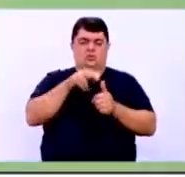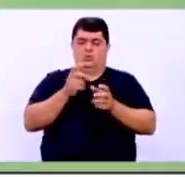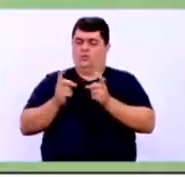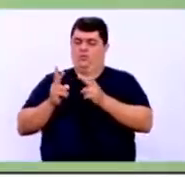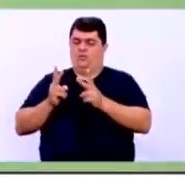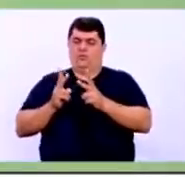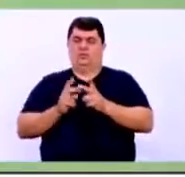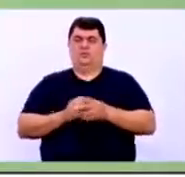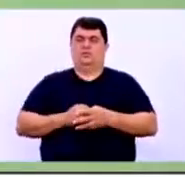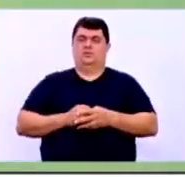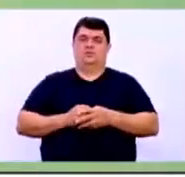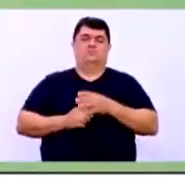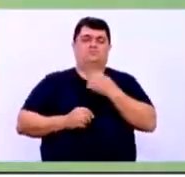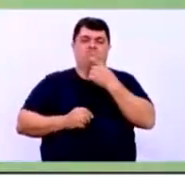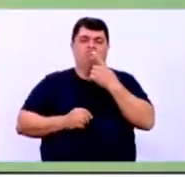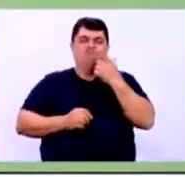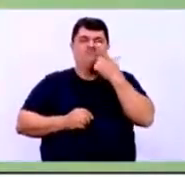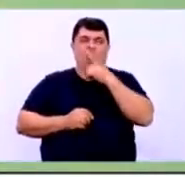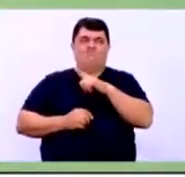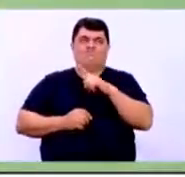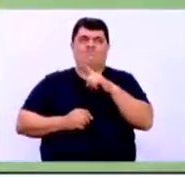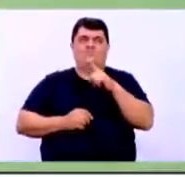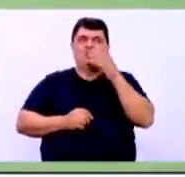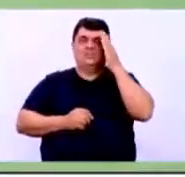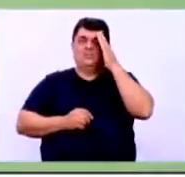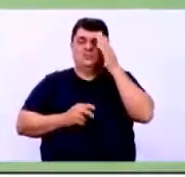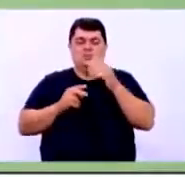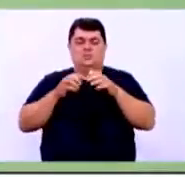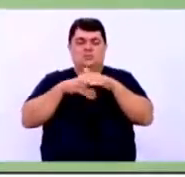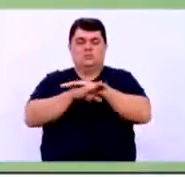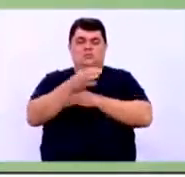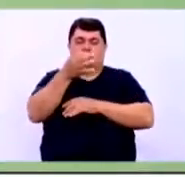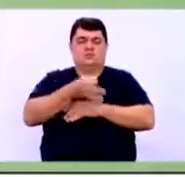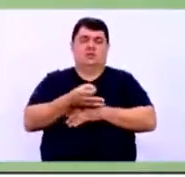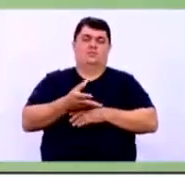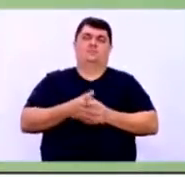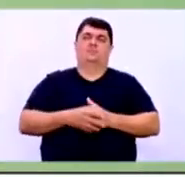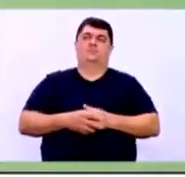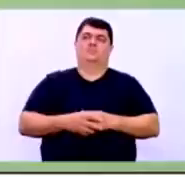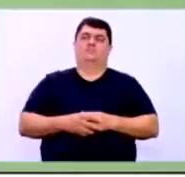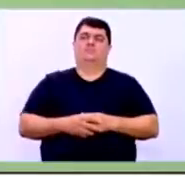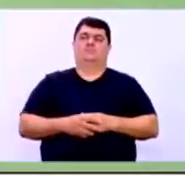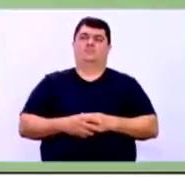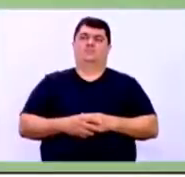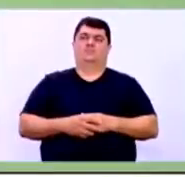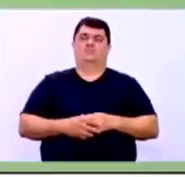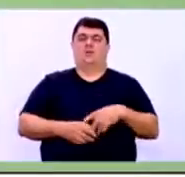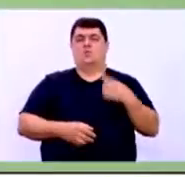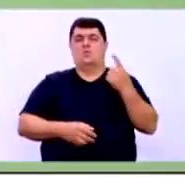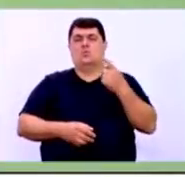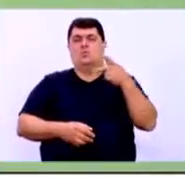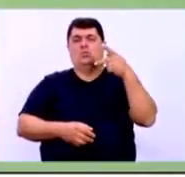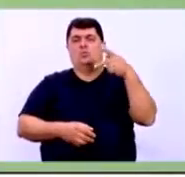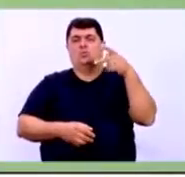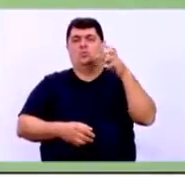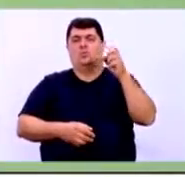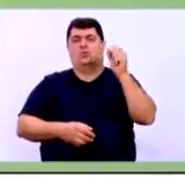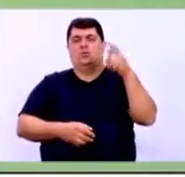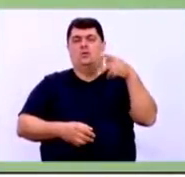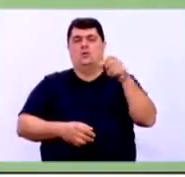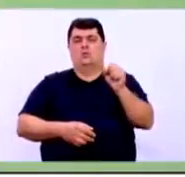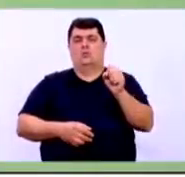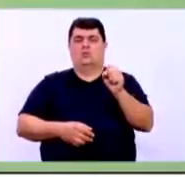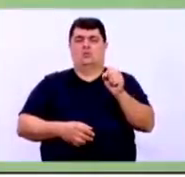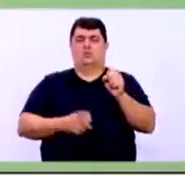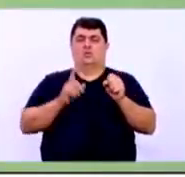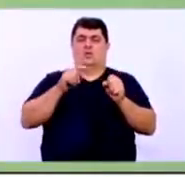Então você não vai conseguir ter um controle correto desse estoque. Vamos lá. 1. PEPS. Ocorre